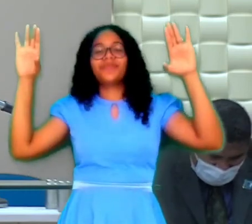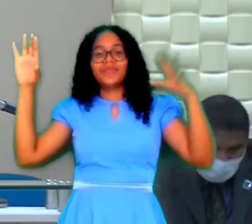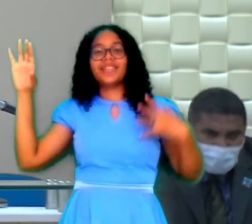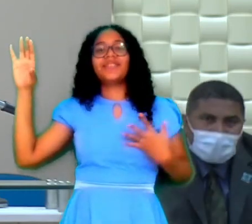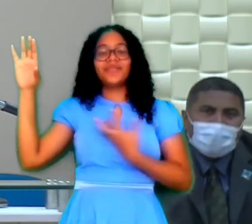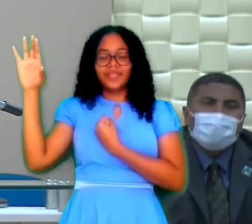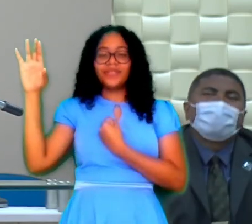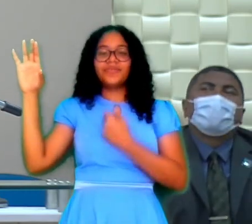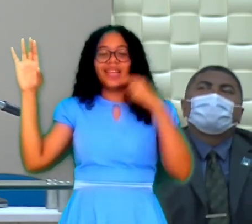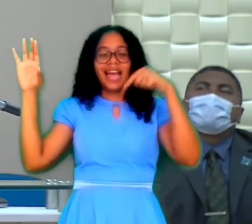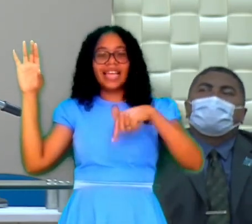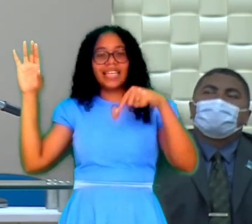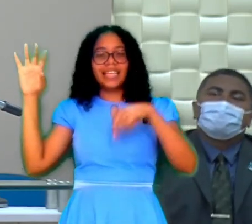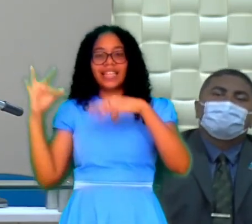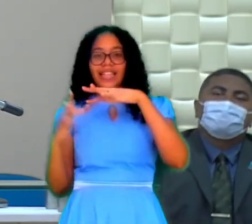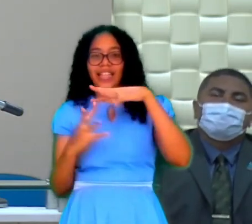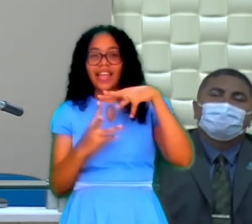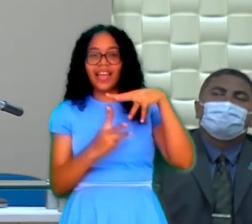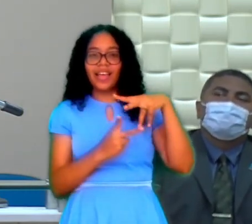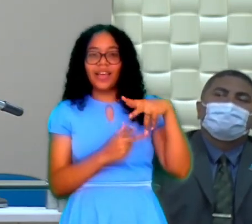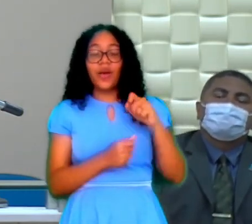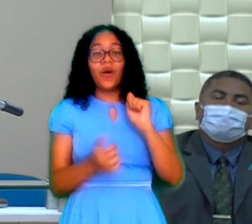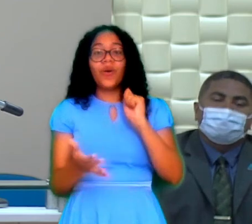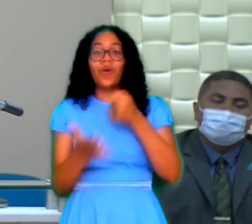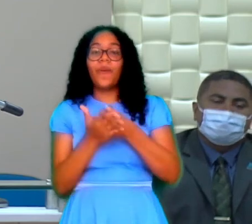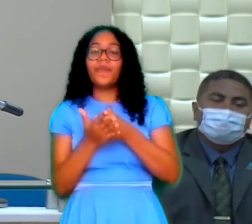saindo de dentro da água, se limpando.